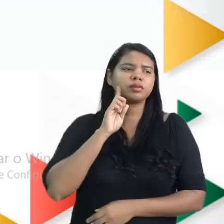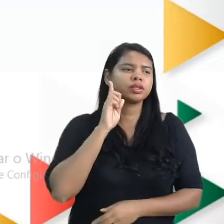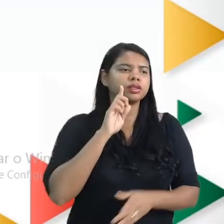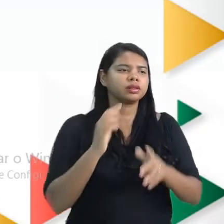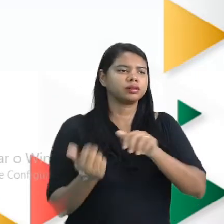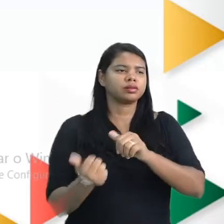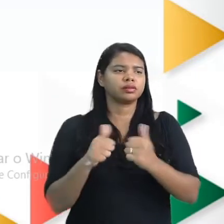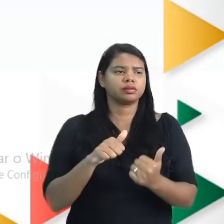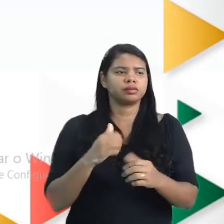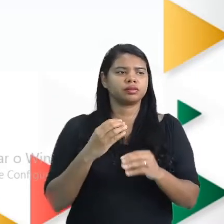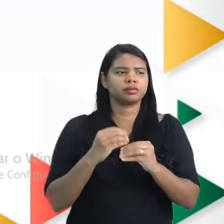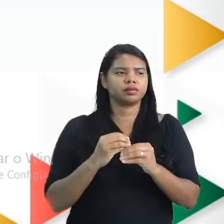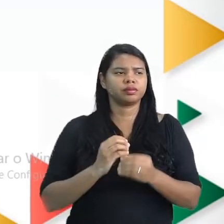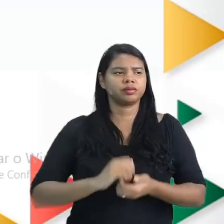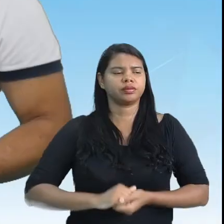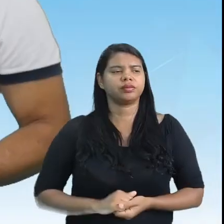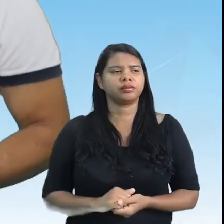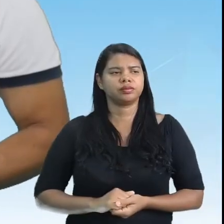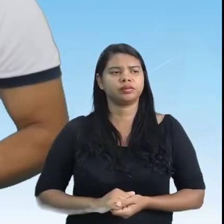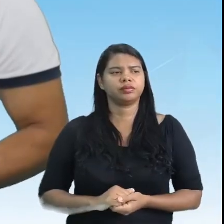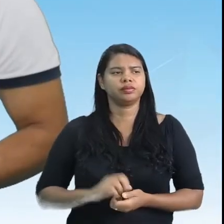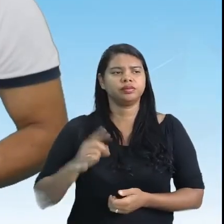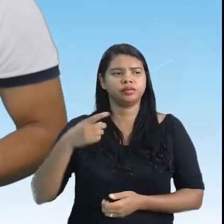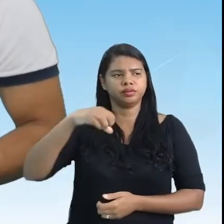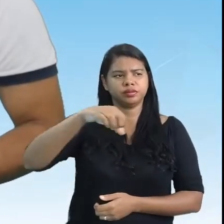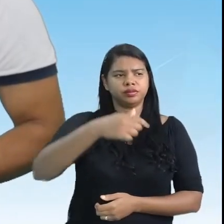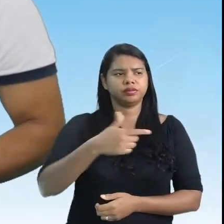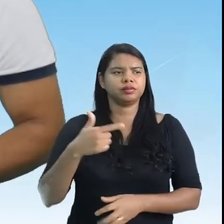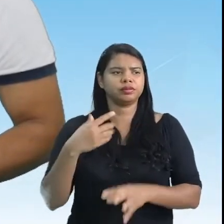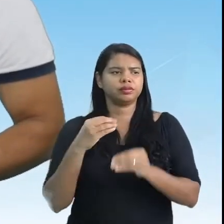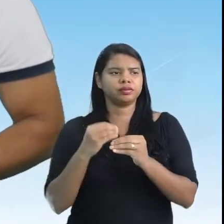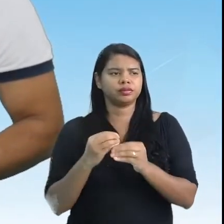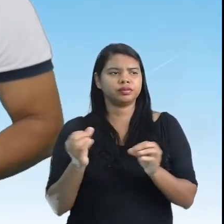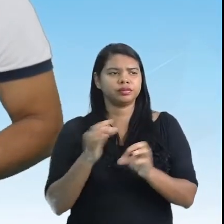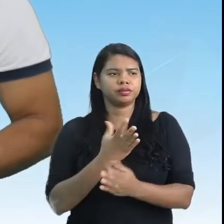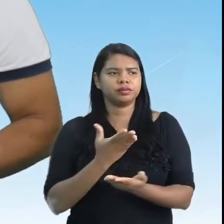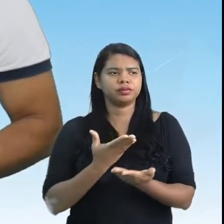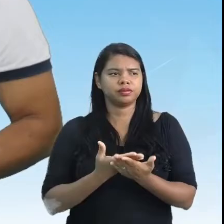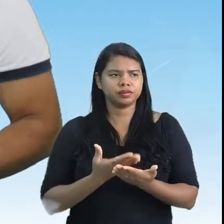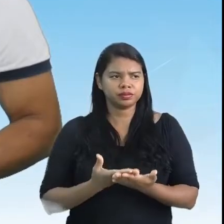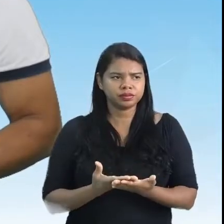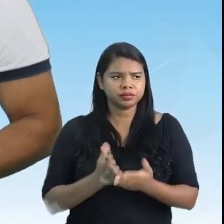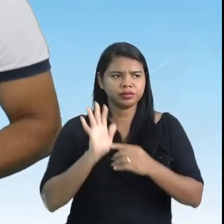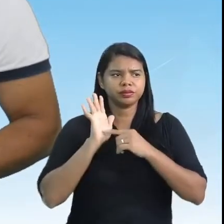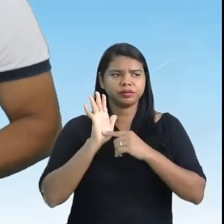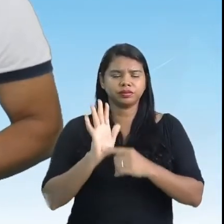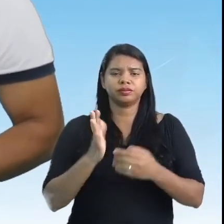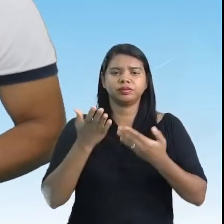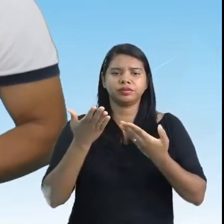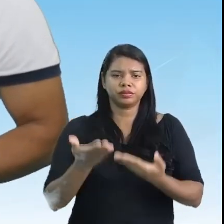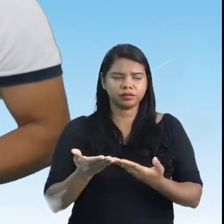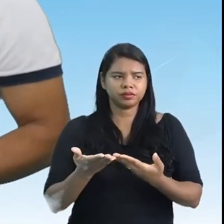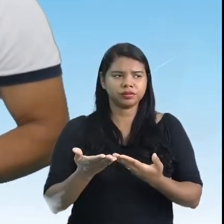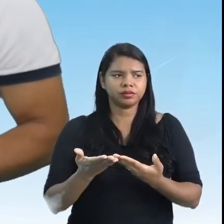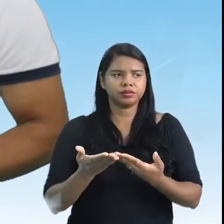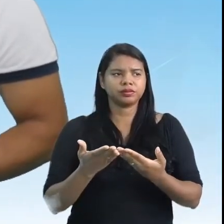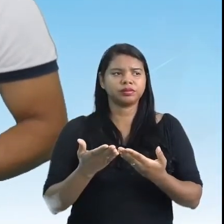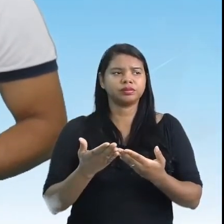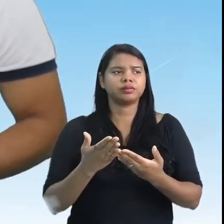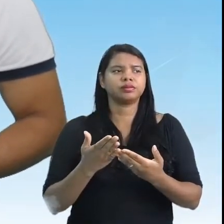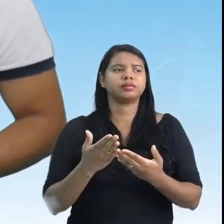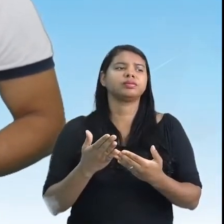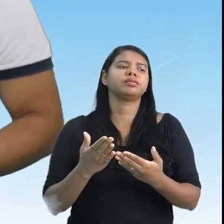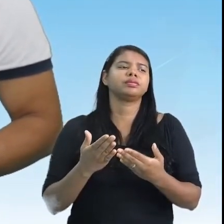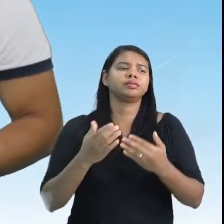1921, muito interessante, deles. Né? Então, vejam só, nós marcamos esse ponto para mostrar que há tantas questões,